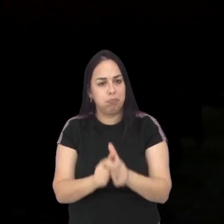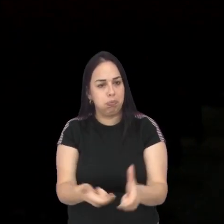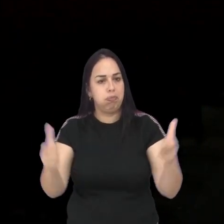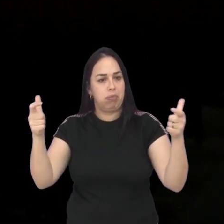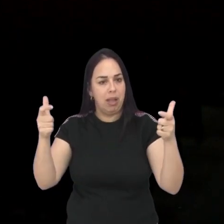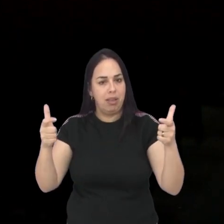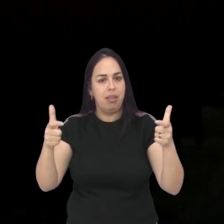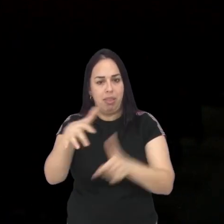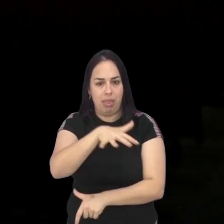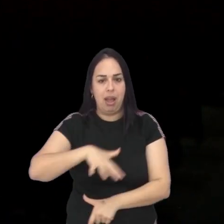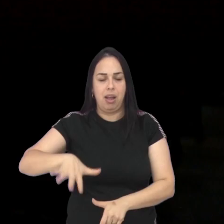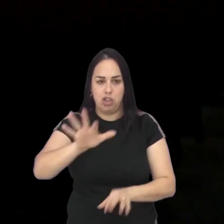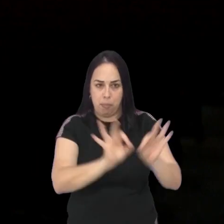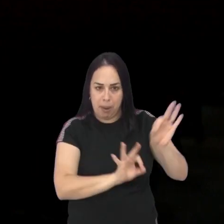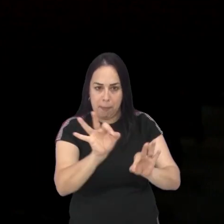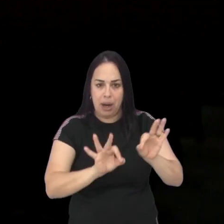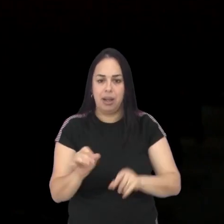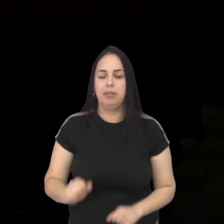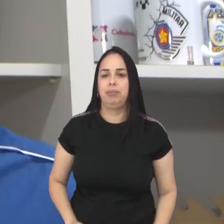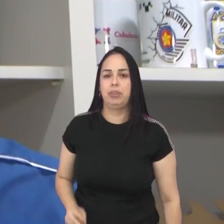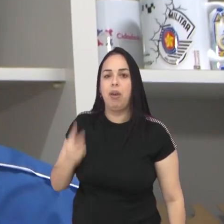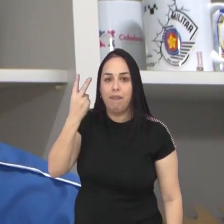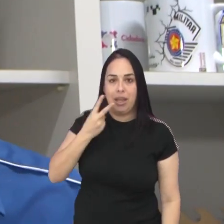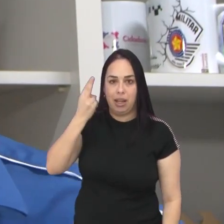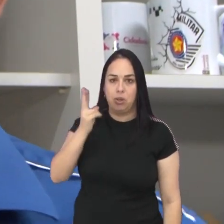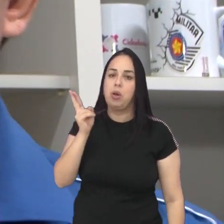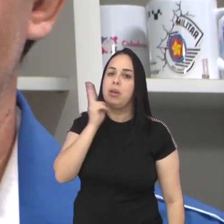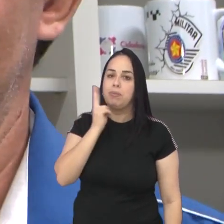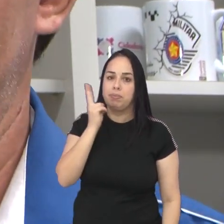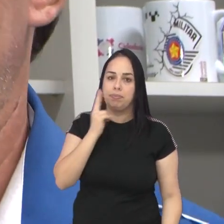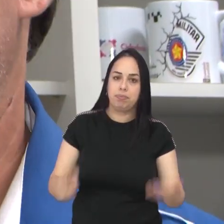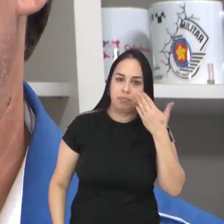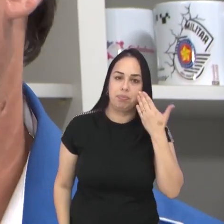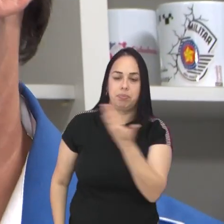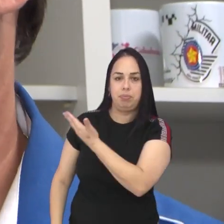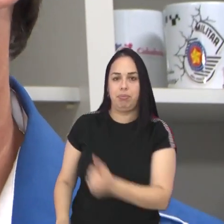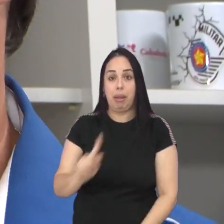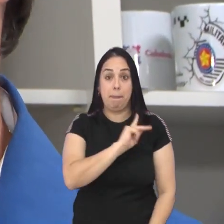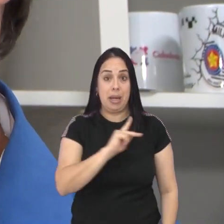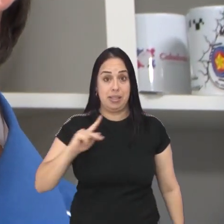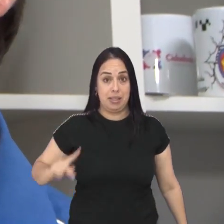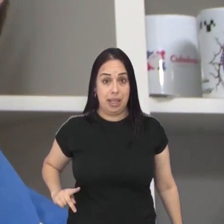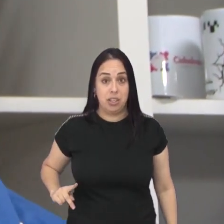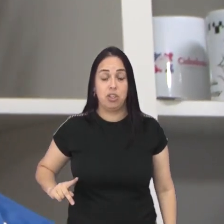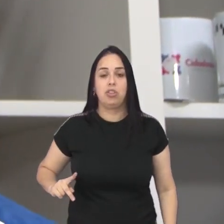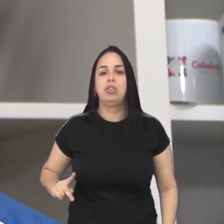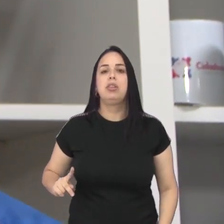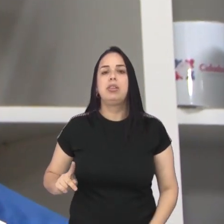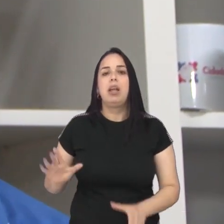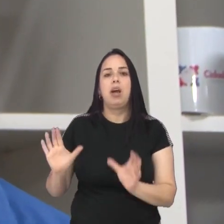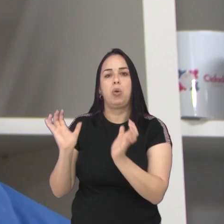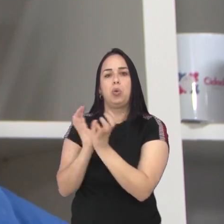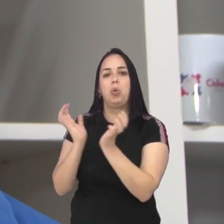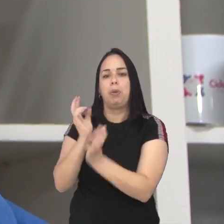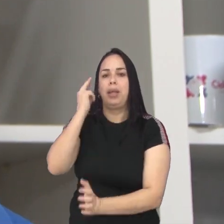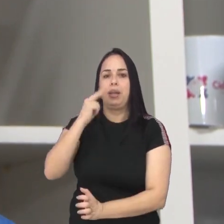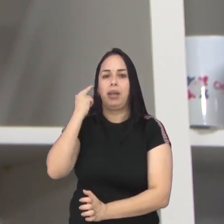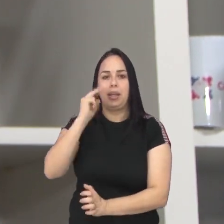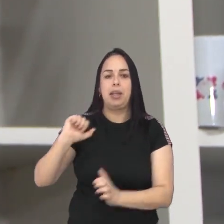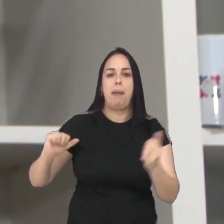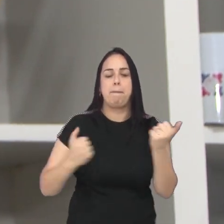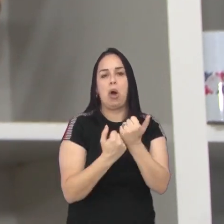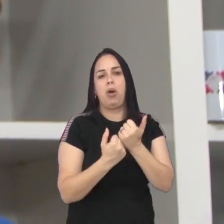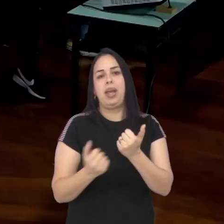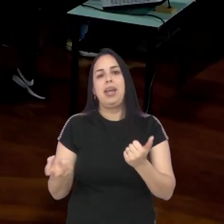e no campo da gestão e no campo da produção também. O vereador Renato Santiago, presidente da Comissão de Cultura e Esportes